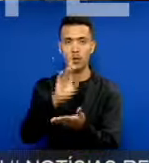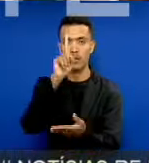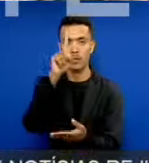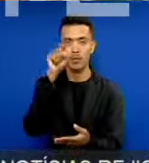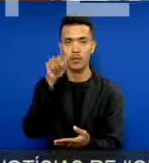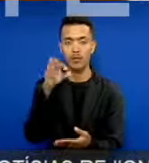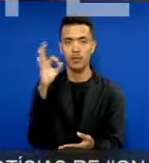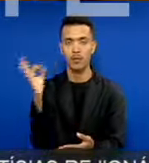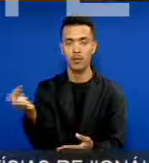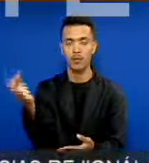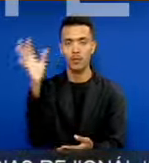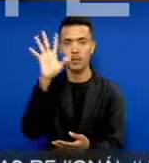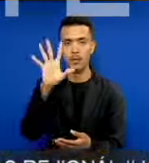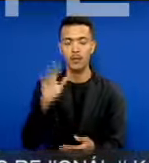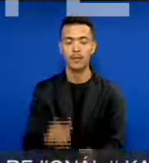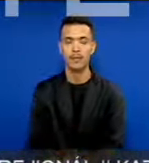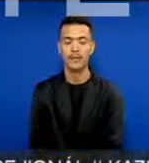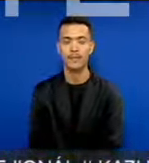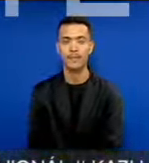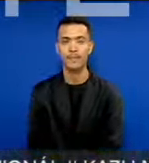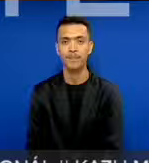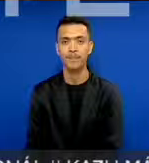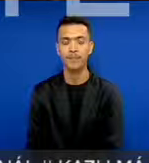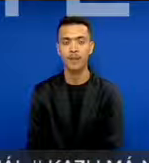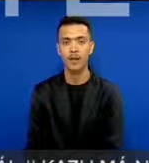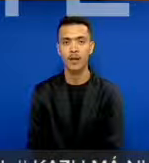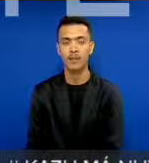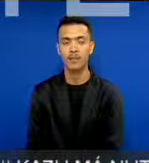nulo recém Lima. Manuel Guzmão, Domingos de Deus, Baer Tatiali.